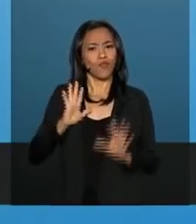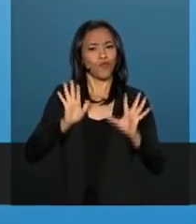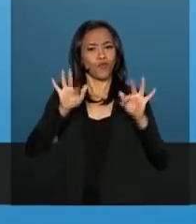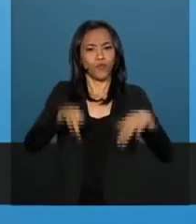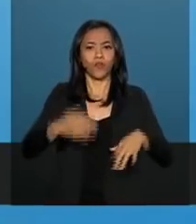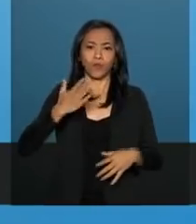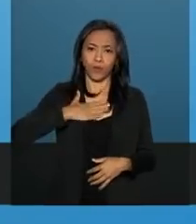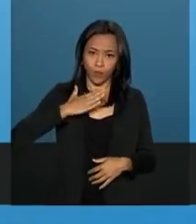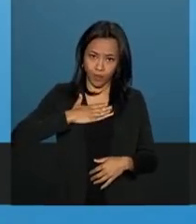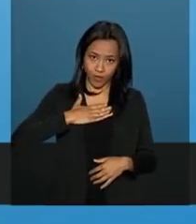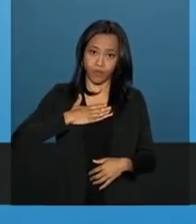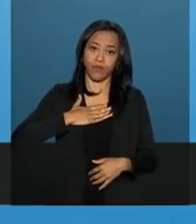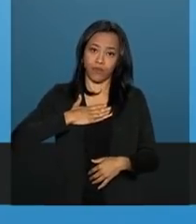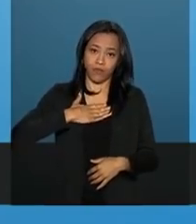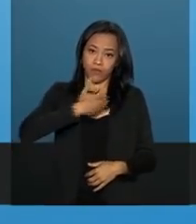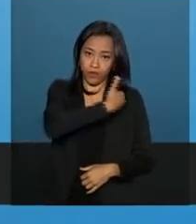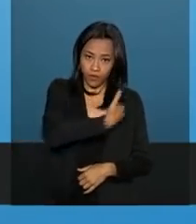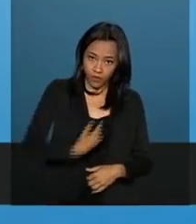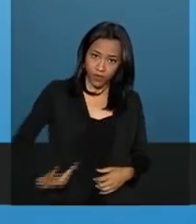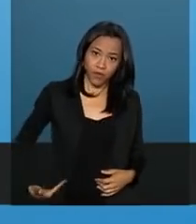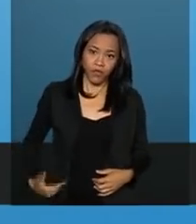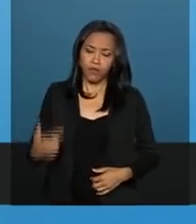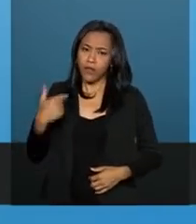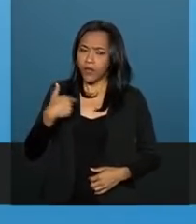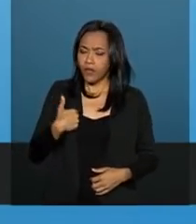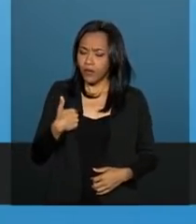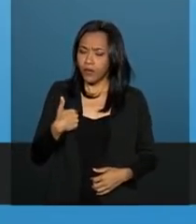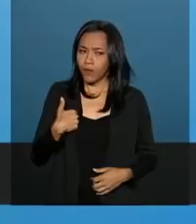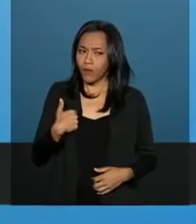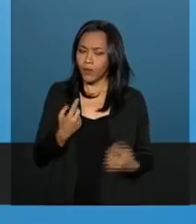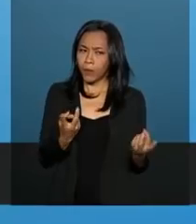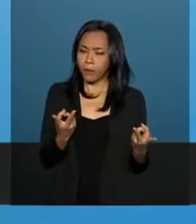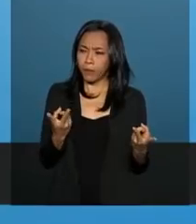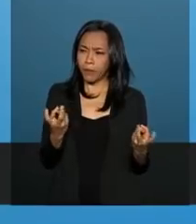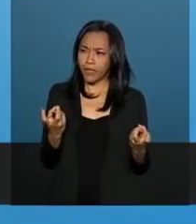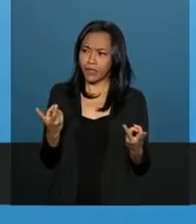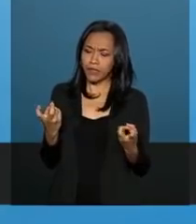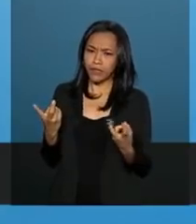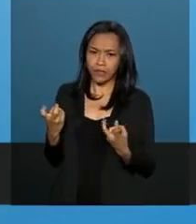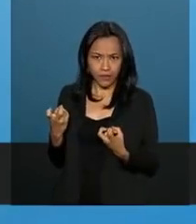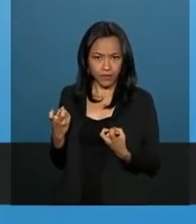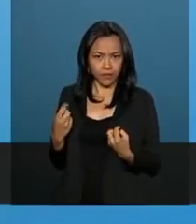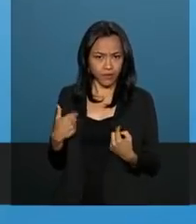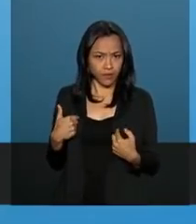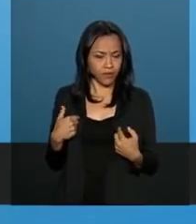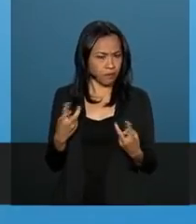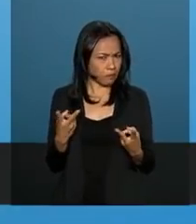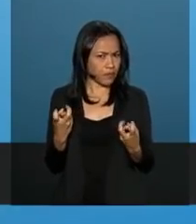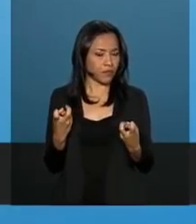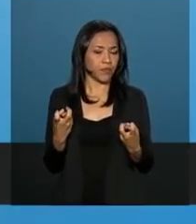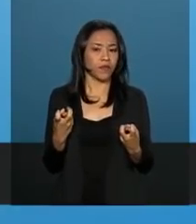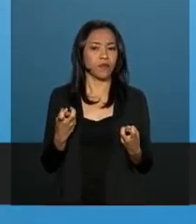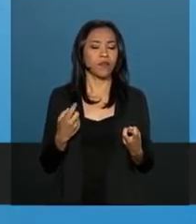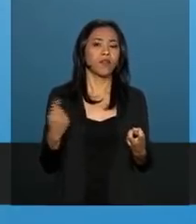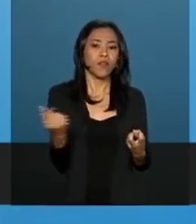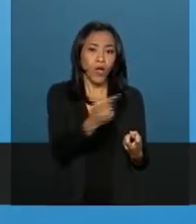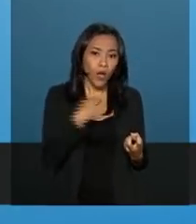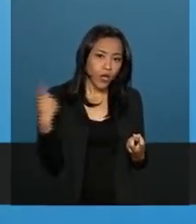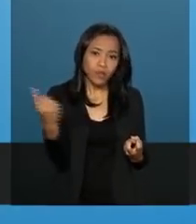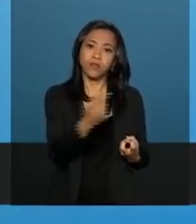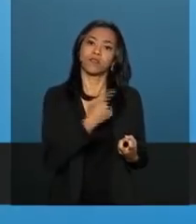mandato, eu estou percebendo que nós, e quando disse o